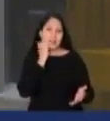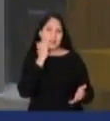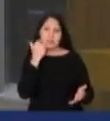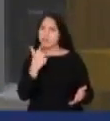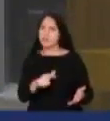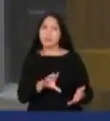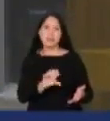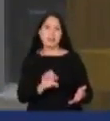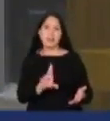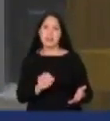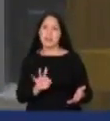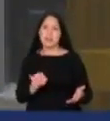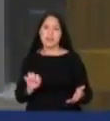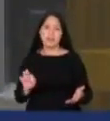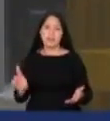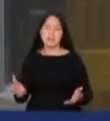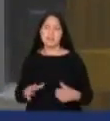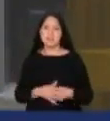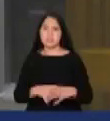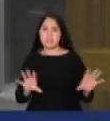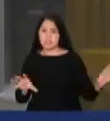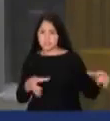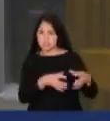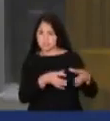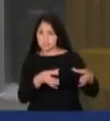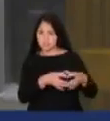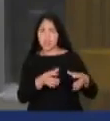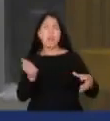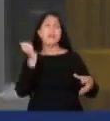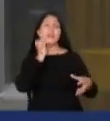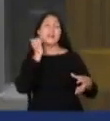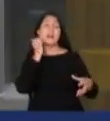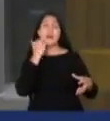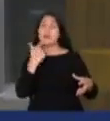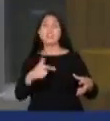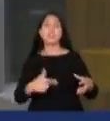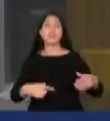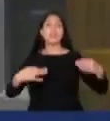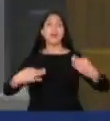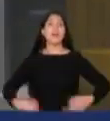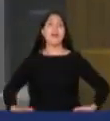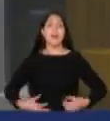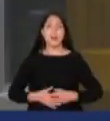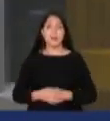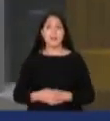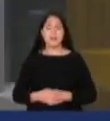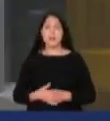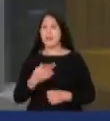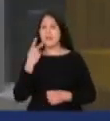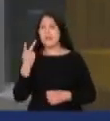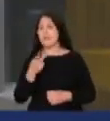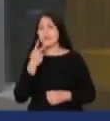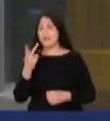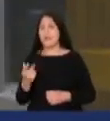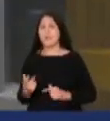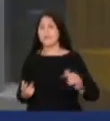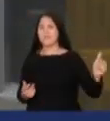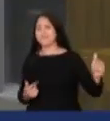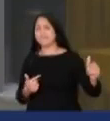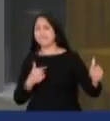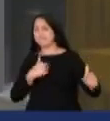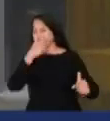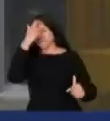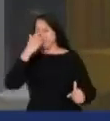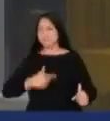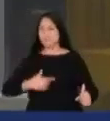esse pessoal que assina esse manifesto é cara de pau, sem caráter. Não vou falar outros adjetivos, porque sou uma pessoa